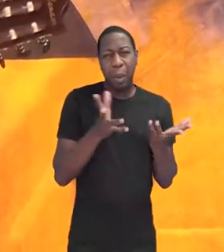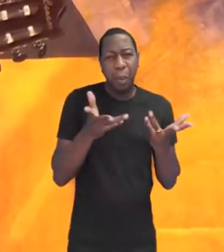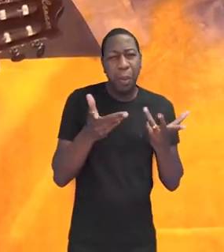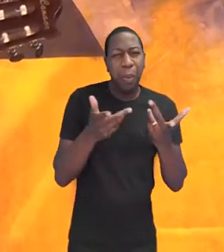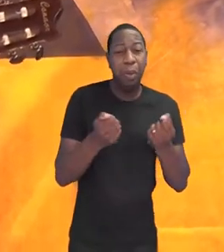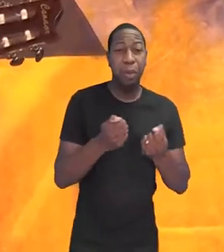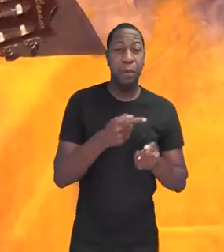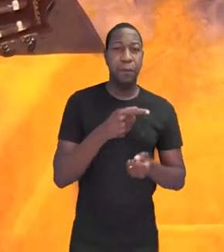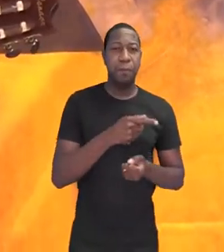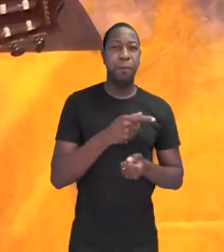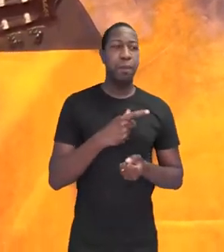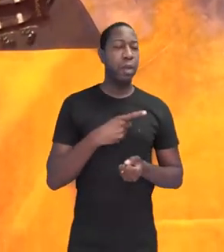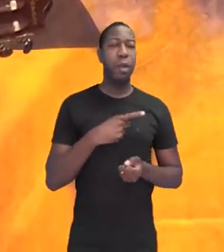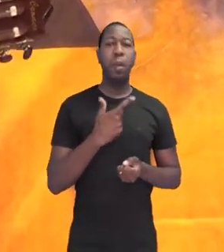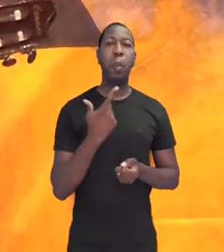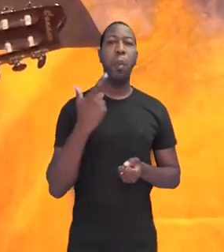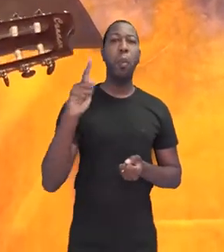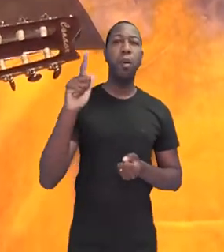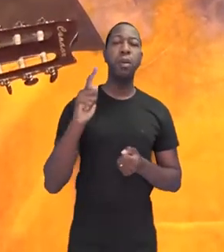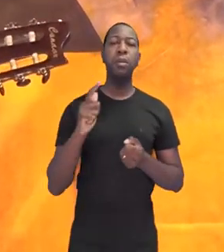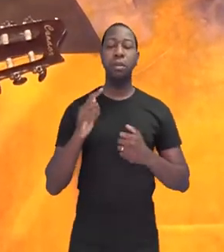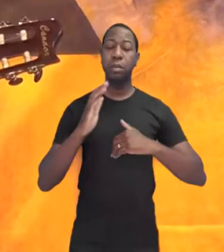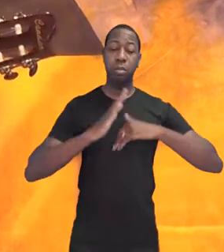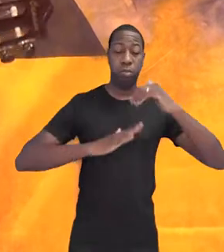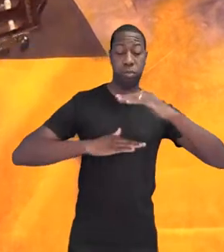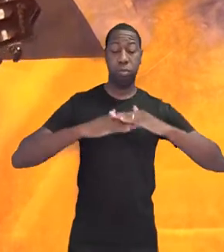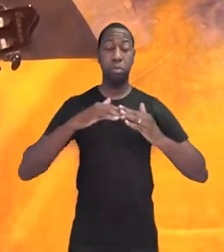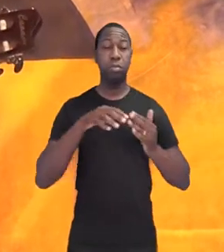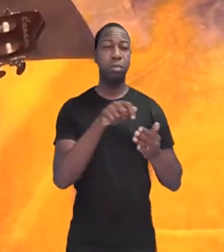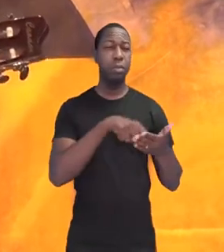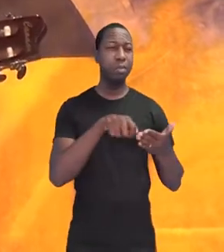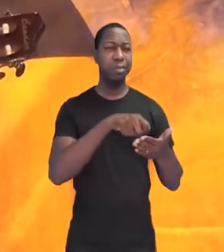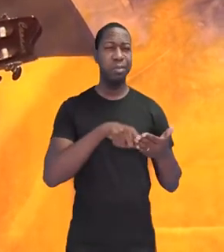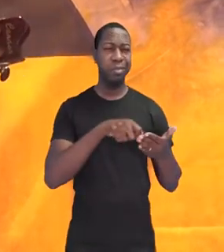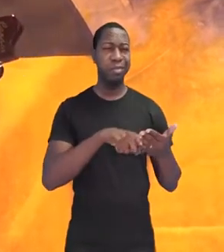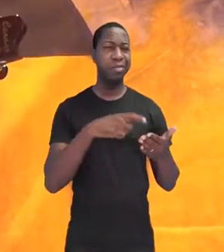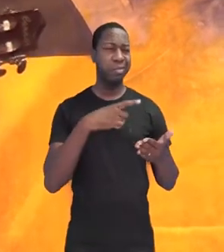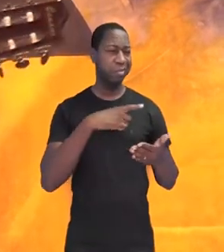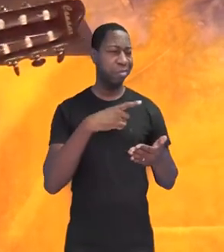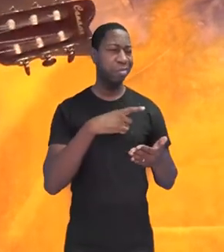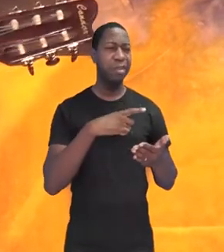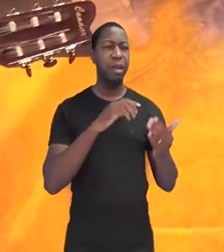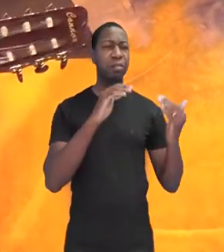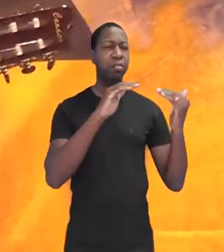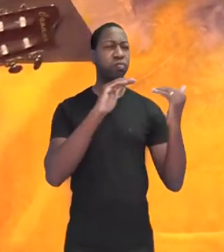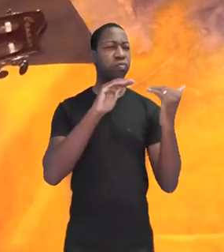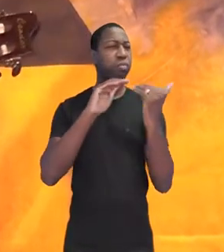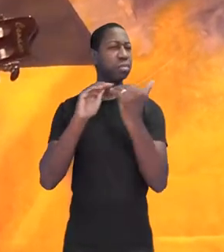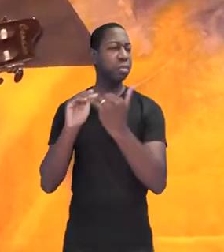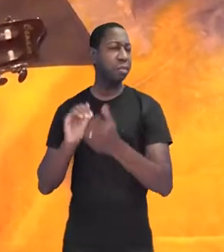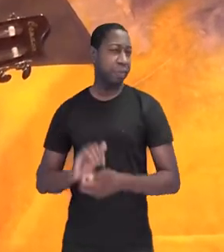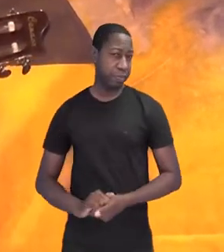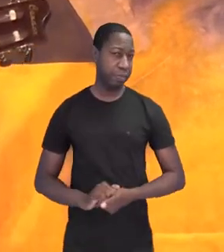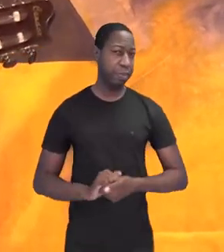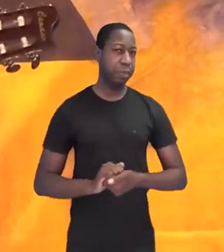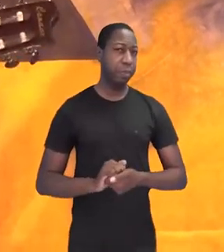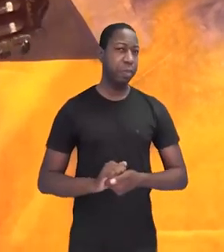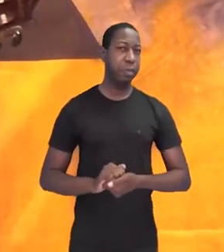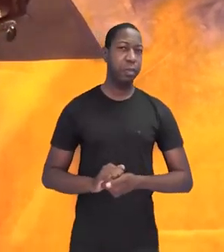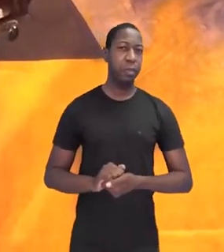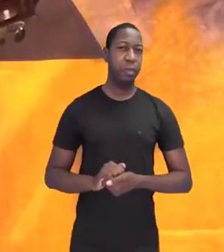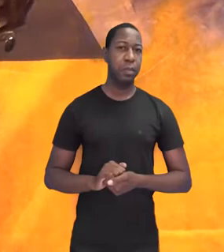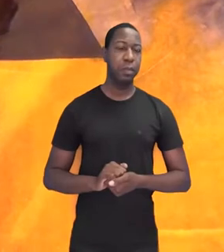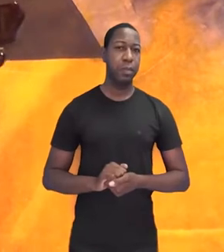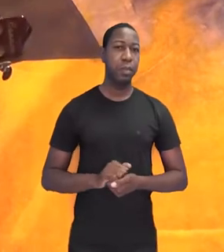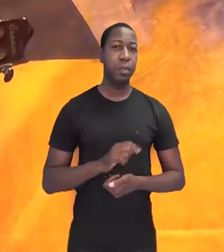se correspondeu com muitos outros autores, com Carlos Drummond de Andrade, com Manuel Bandeira. e também